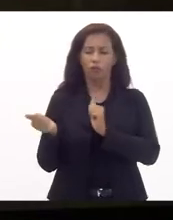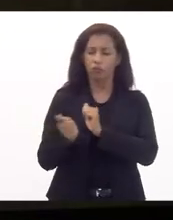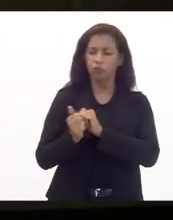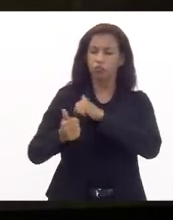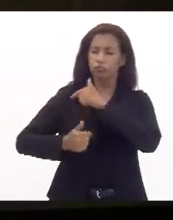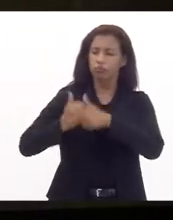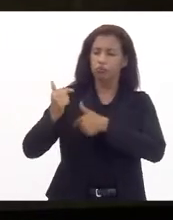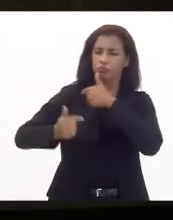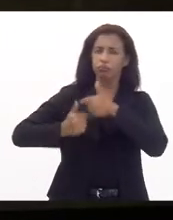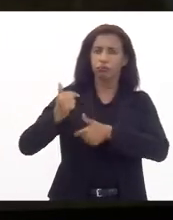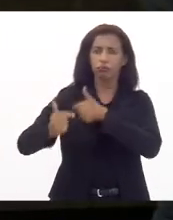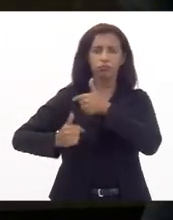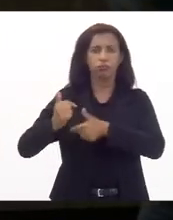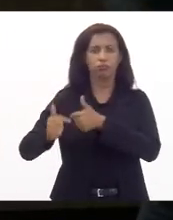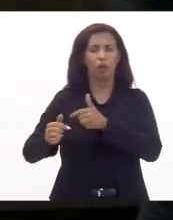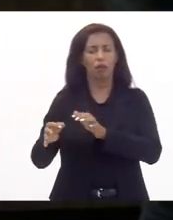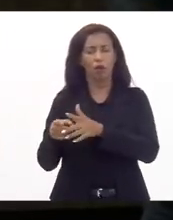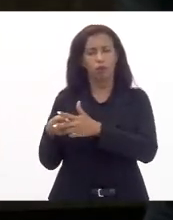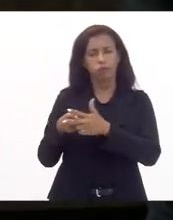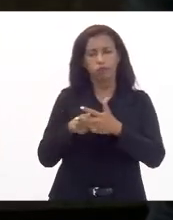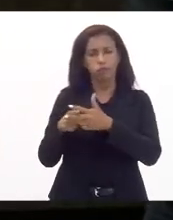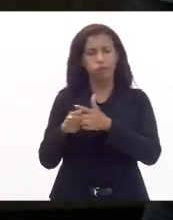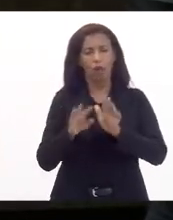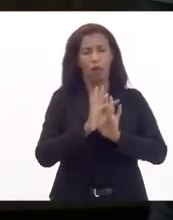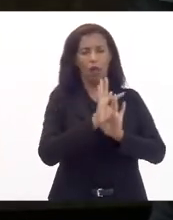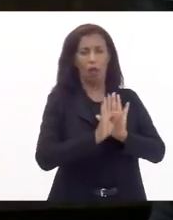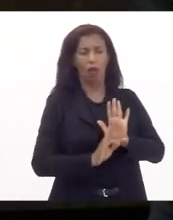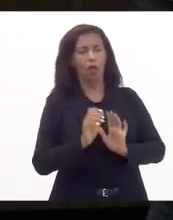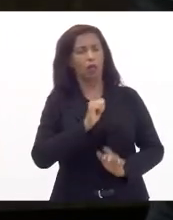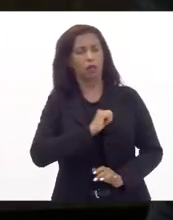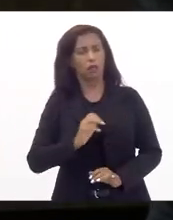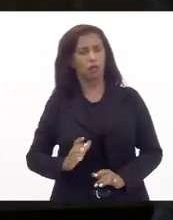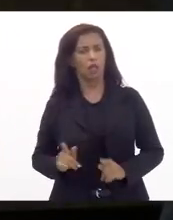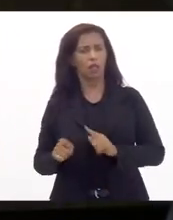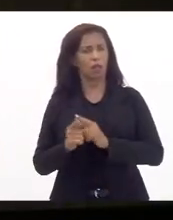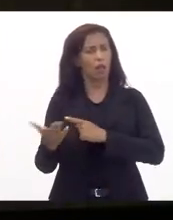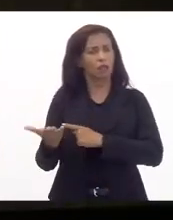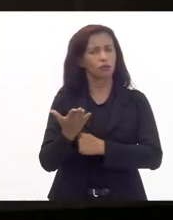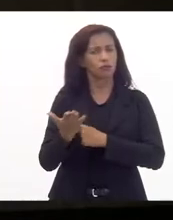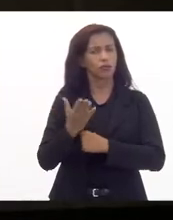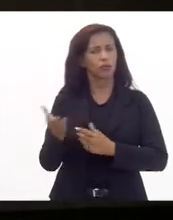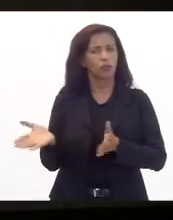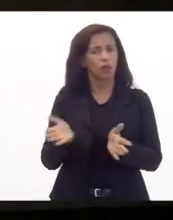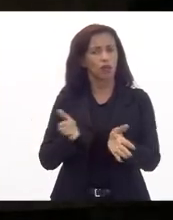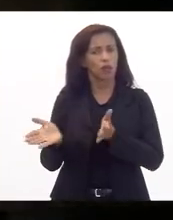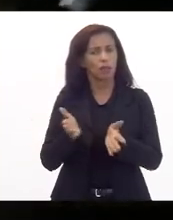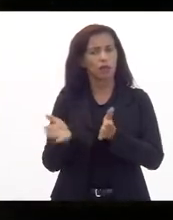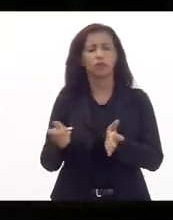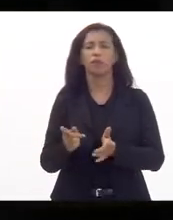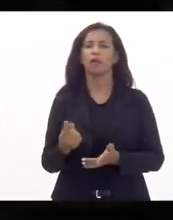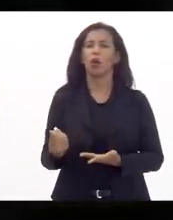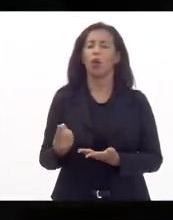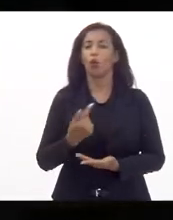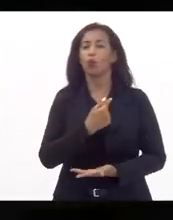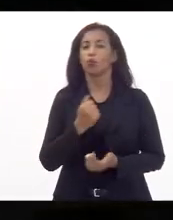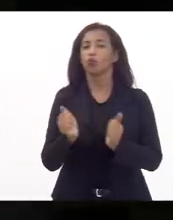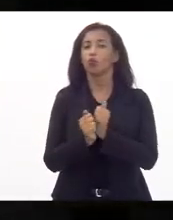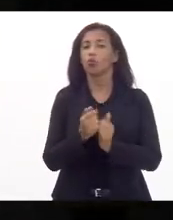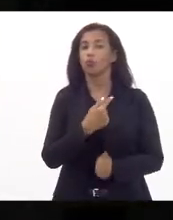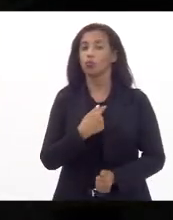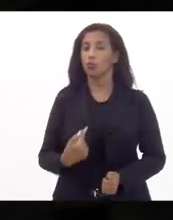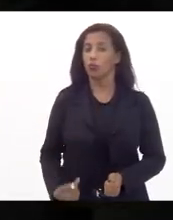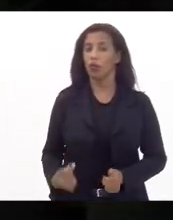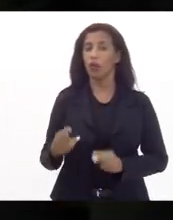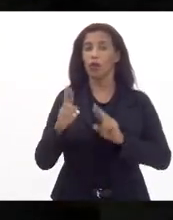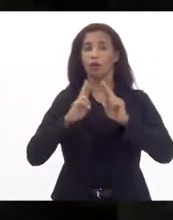trabalhamos até o último minuto no ajuste do texto André ajuda muito também na intermediação com o governo